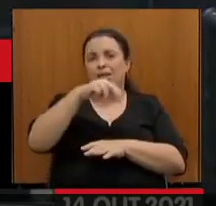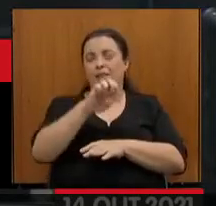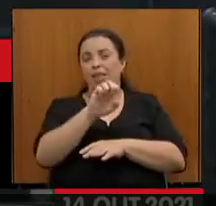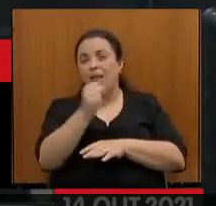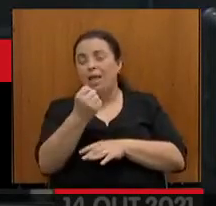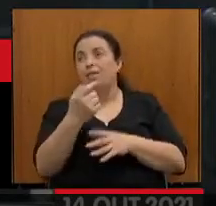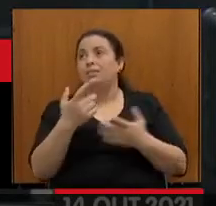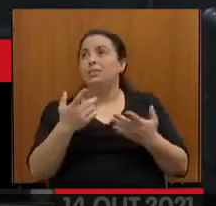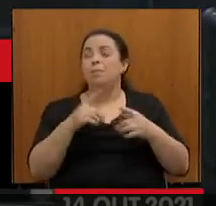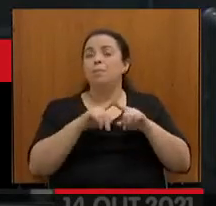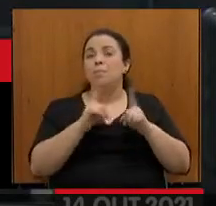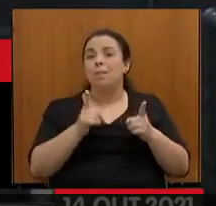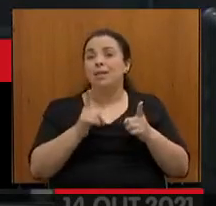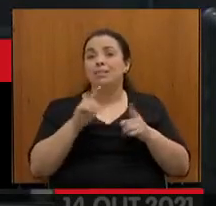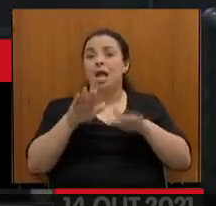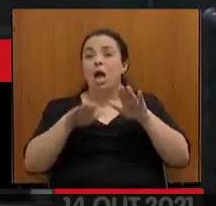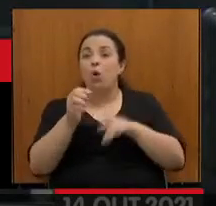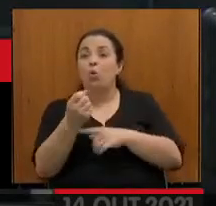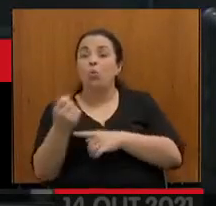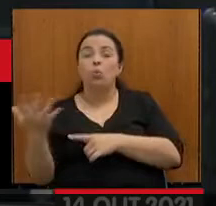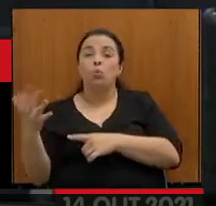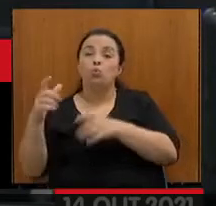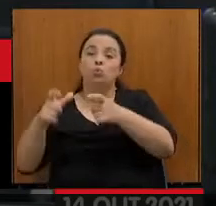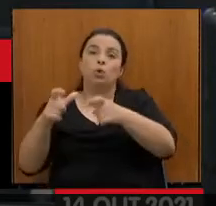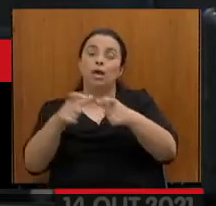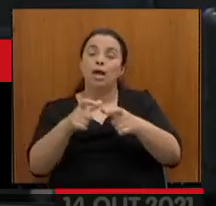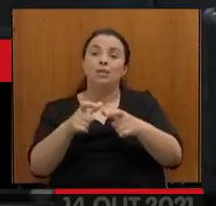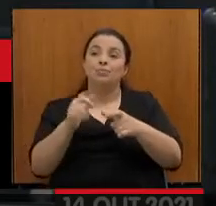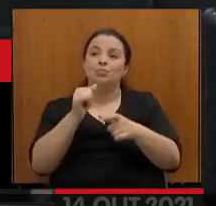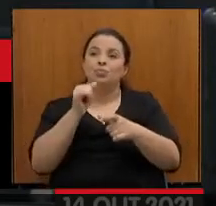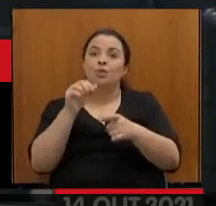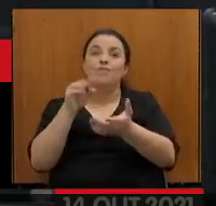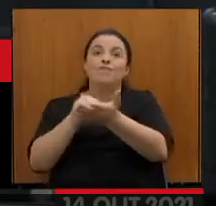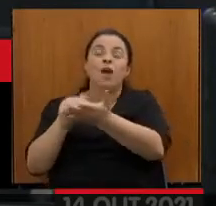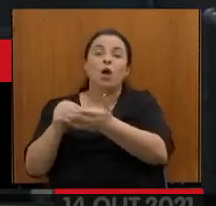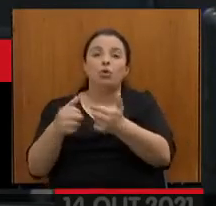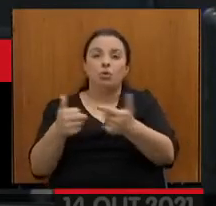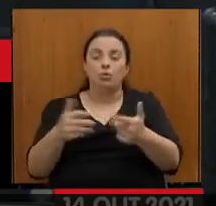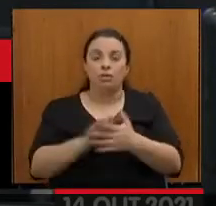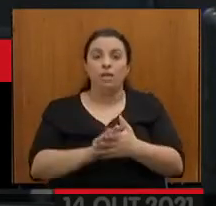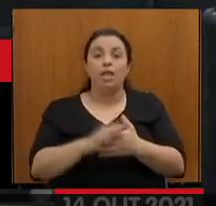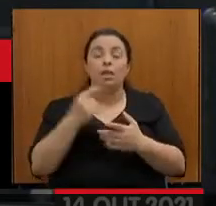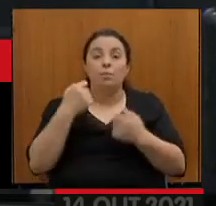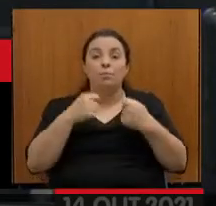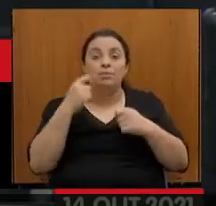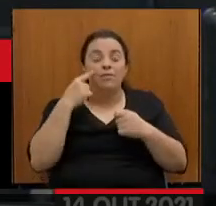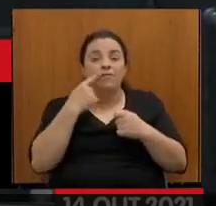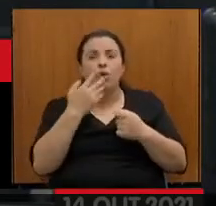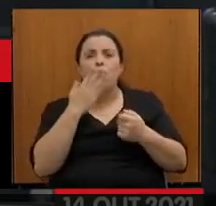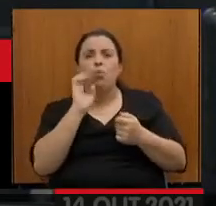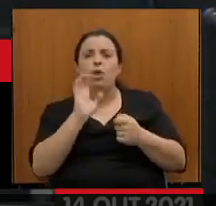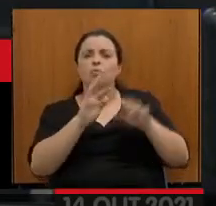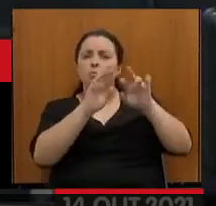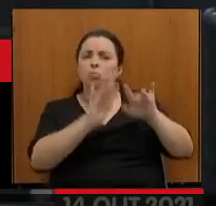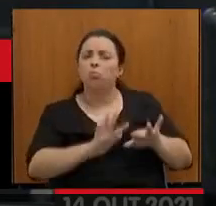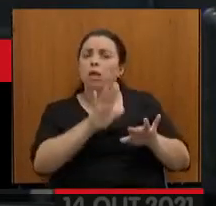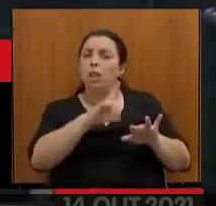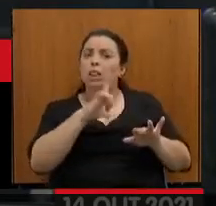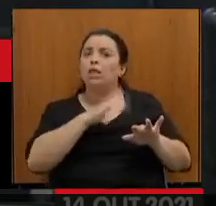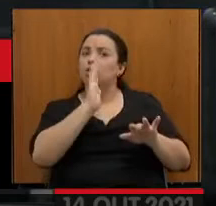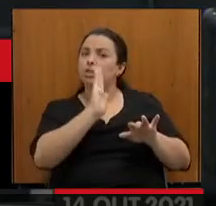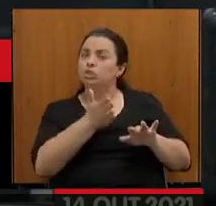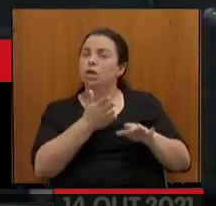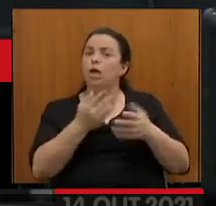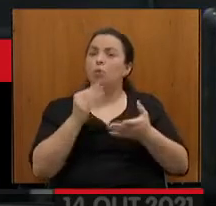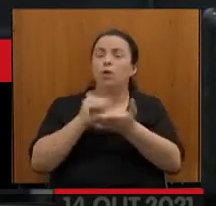uma comparação, verificar o que temos na realidade, o que temos no cadastro. Sabemos, nessa pandemia nos mostrou também o